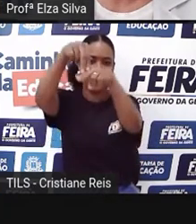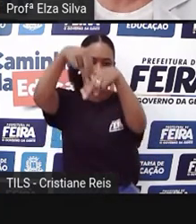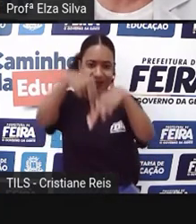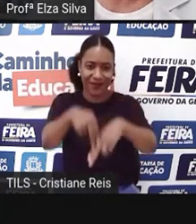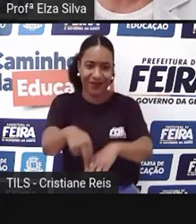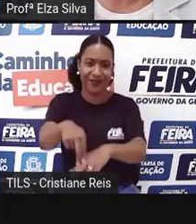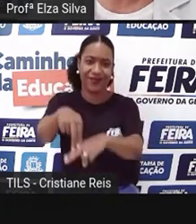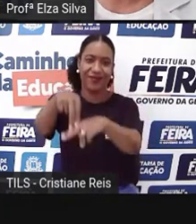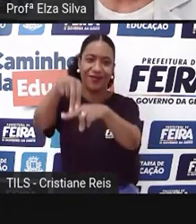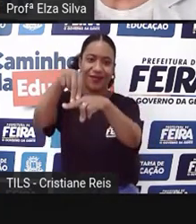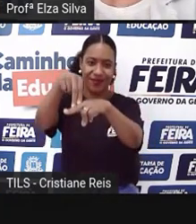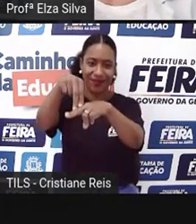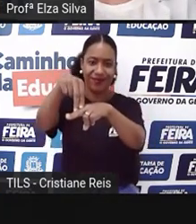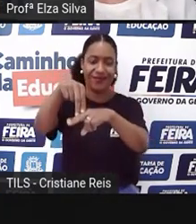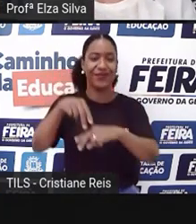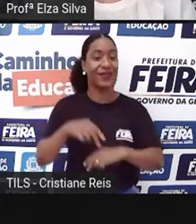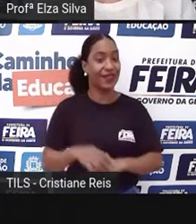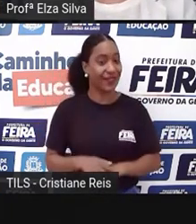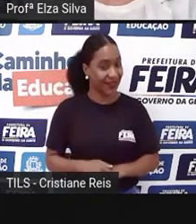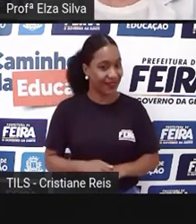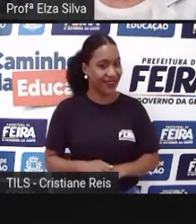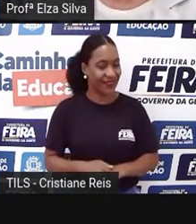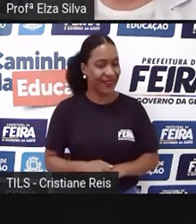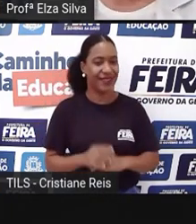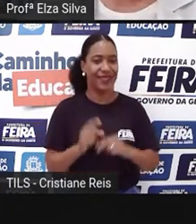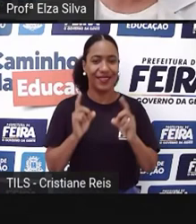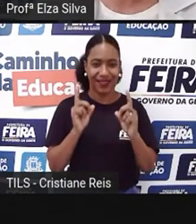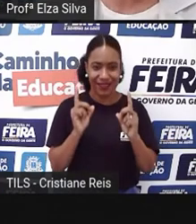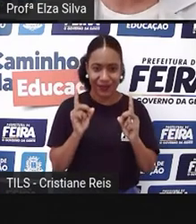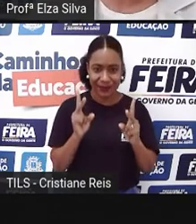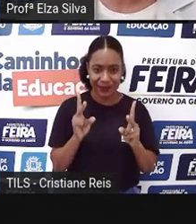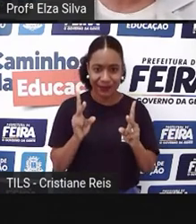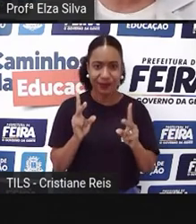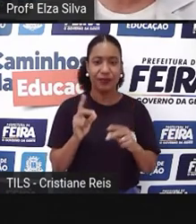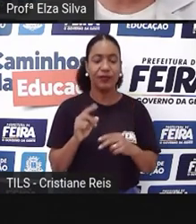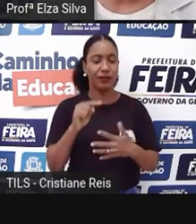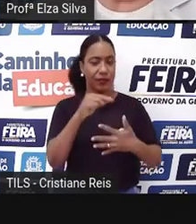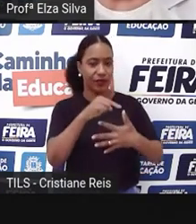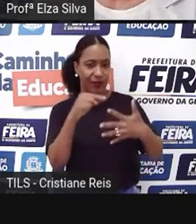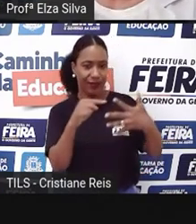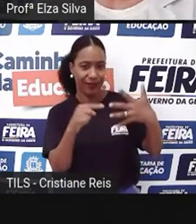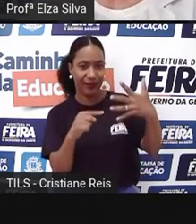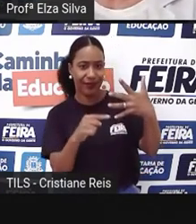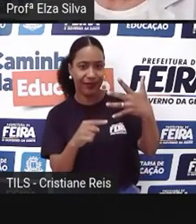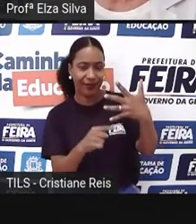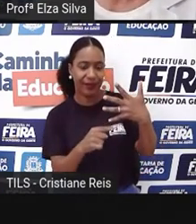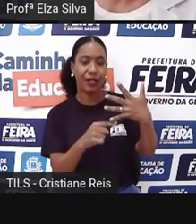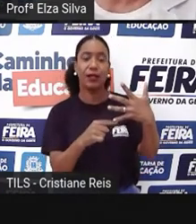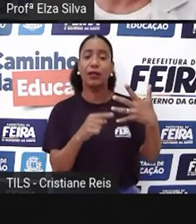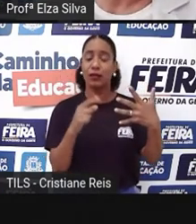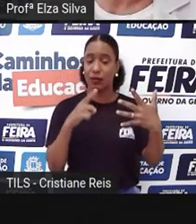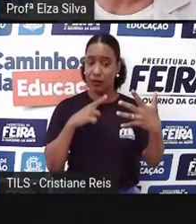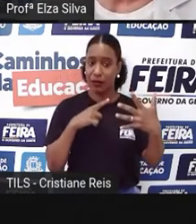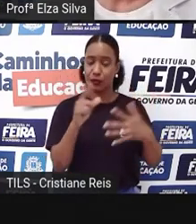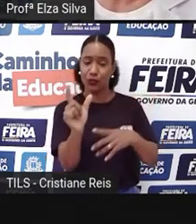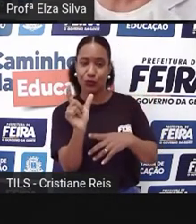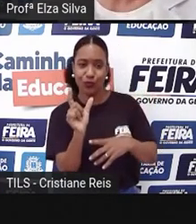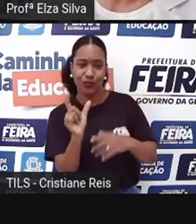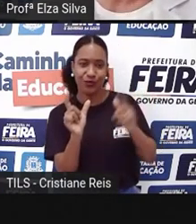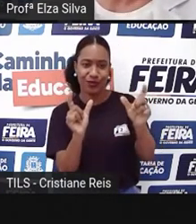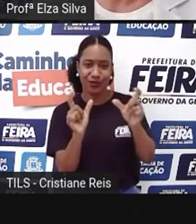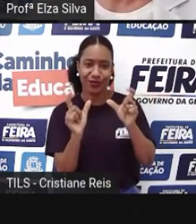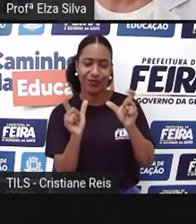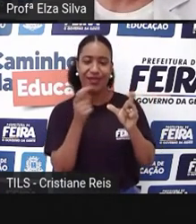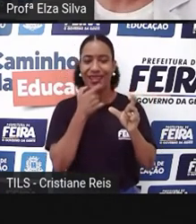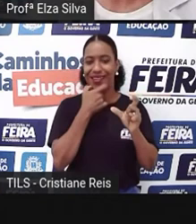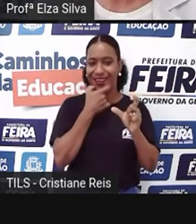Ok, students? Então, aqui nós temos algumas possibilidades de palavras em inglês que a gente